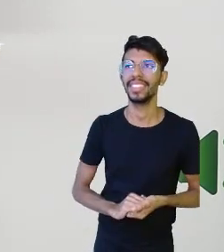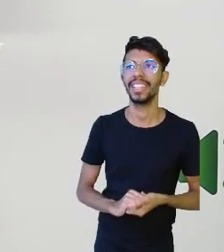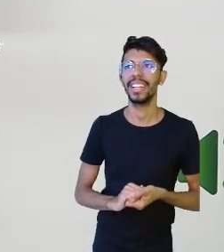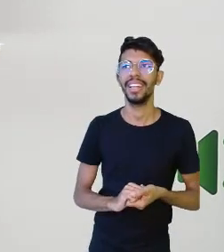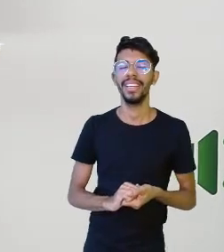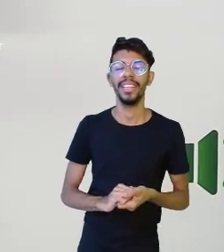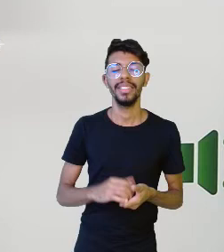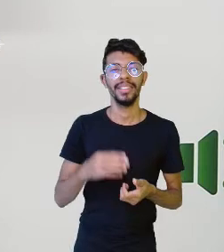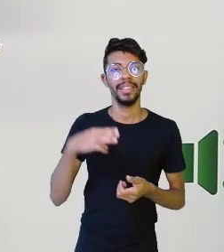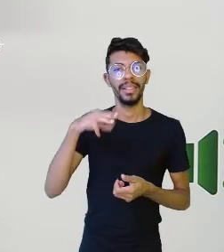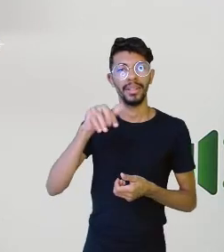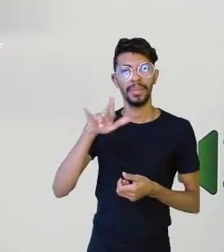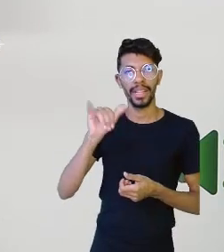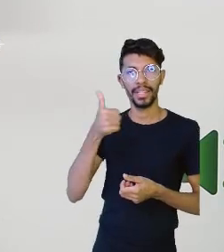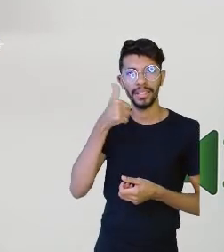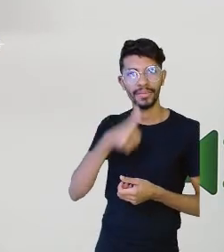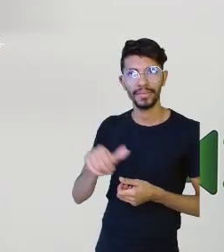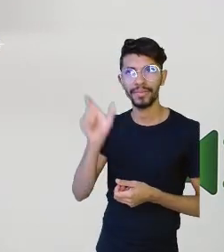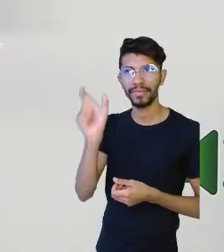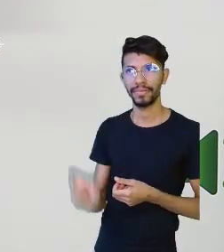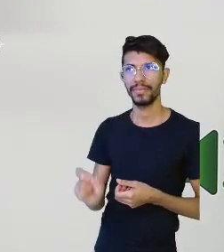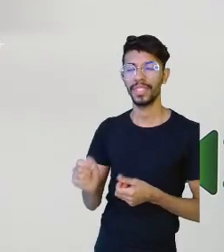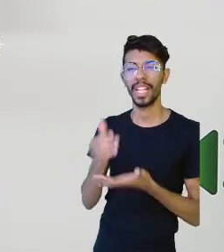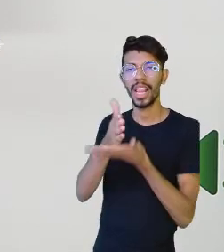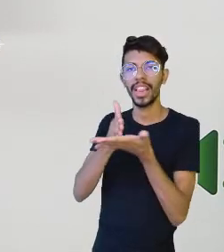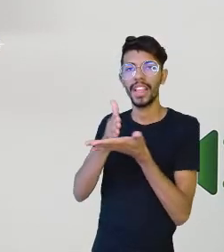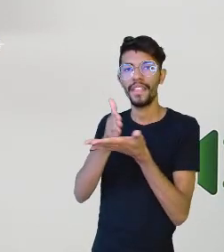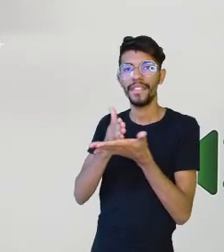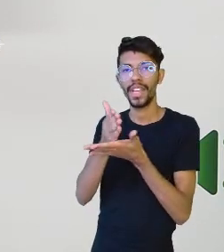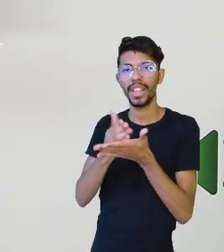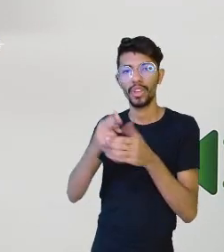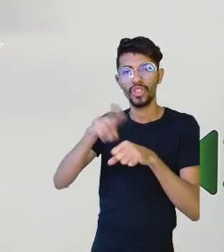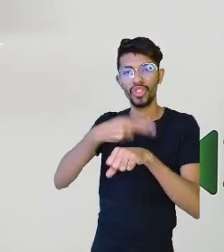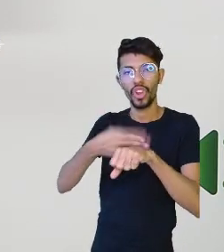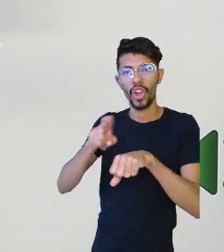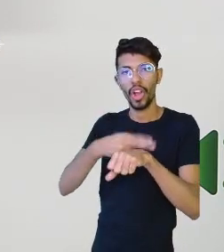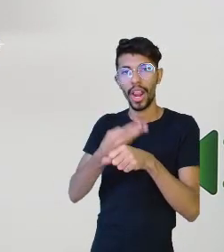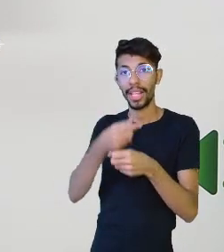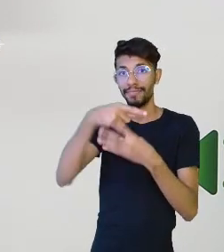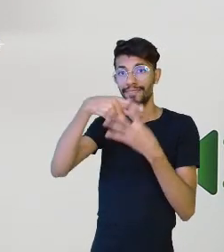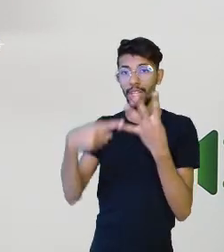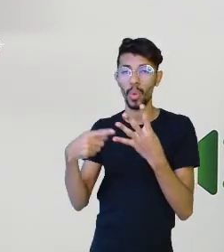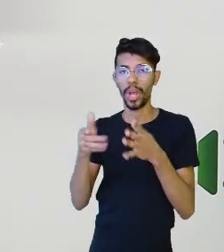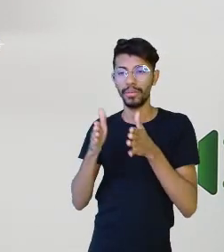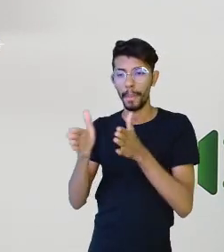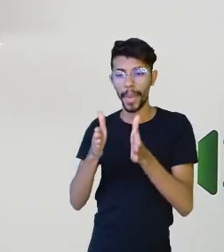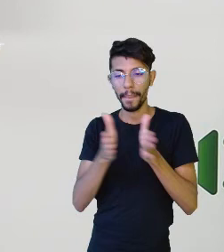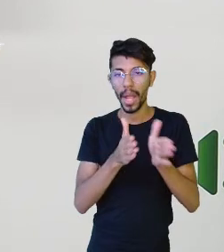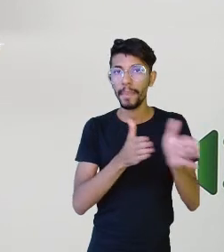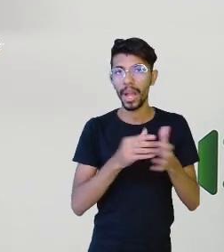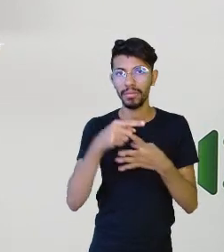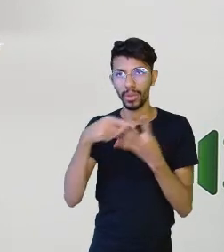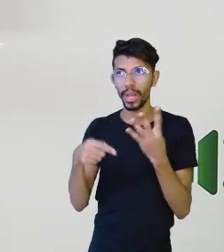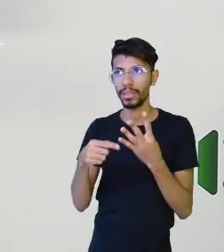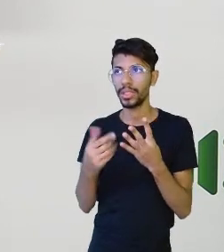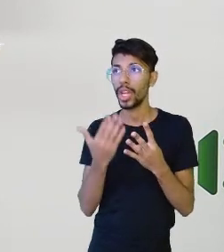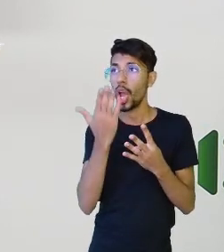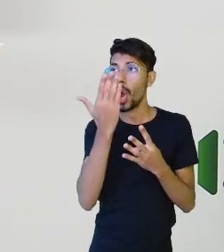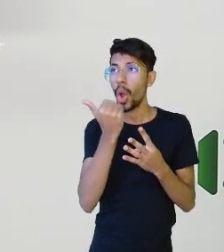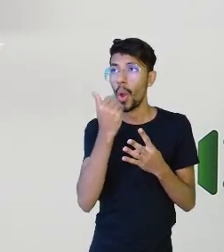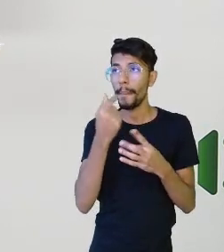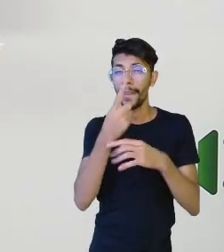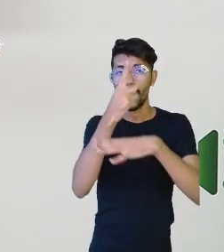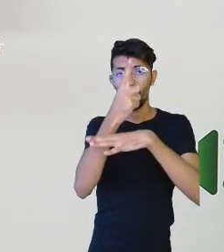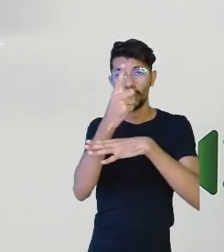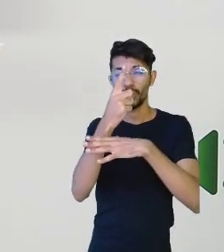Maria dividiu uma barra de chocolate em 4 pedaços. Comeu 1/4, depois ela